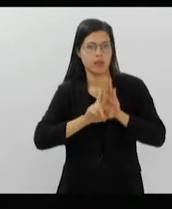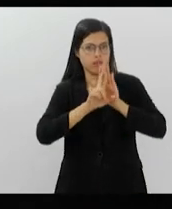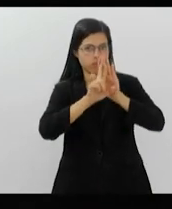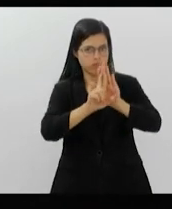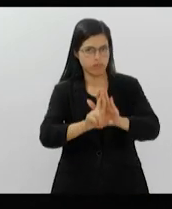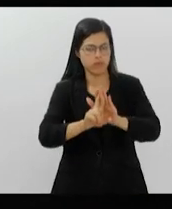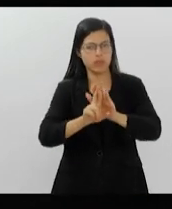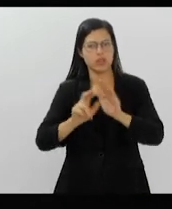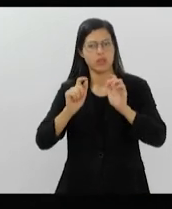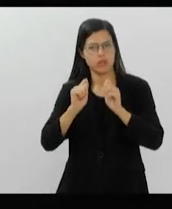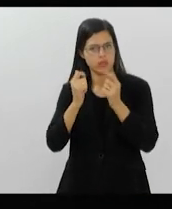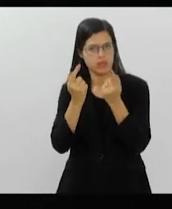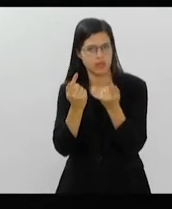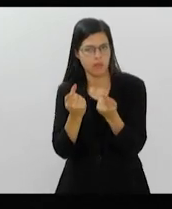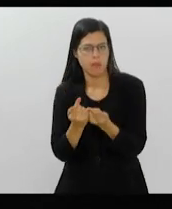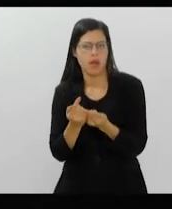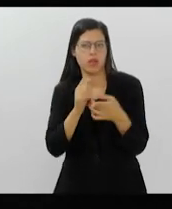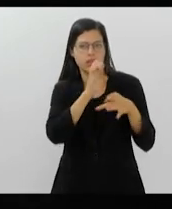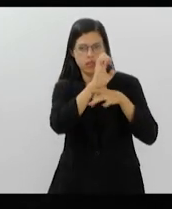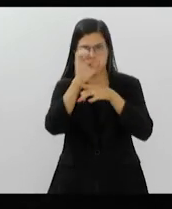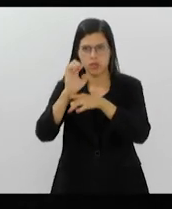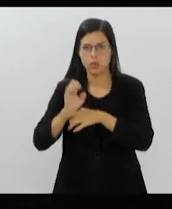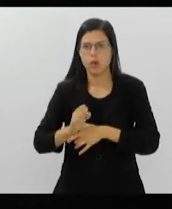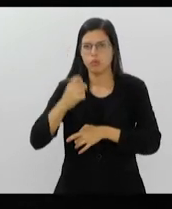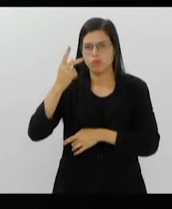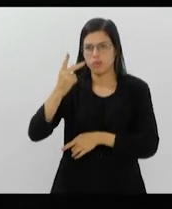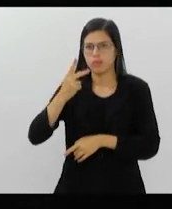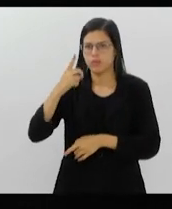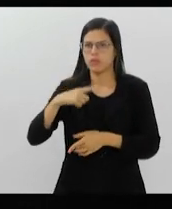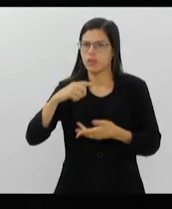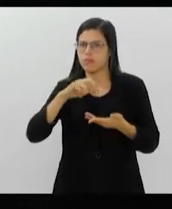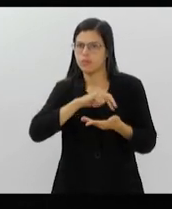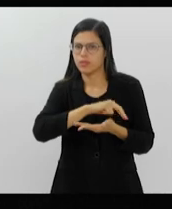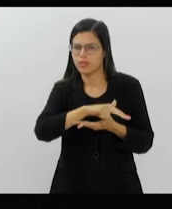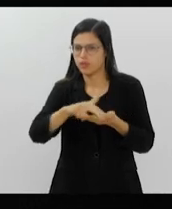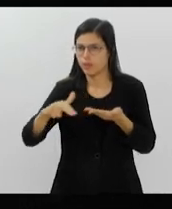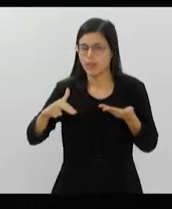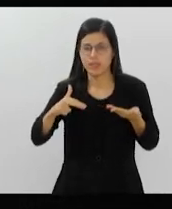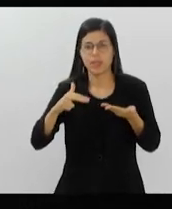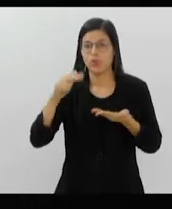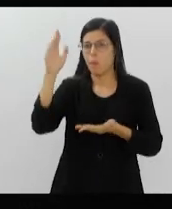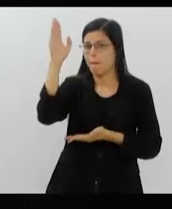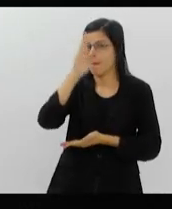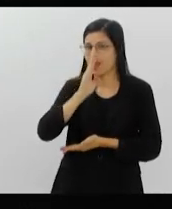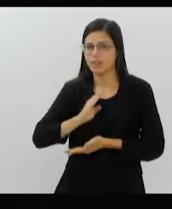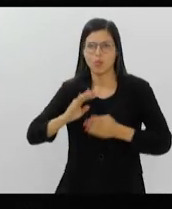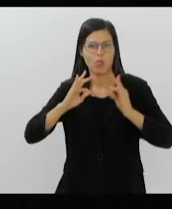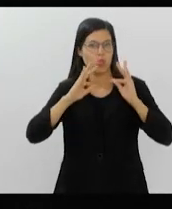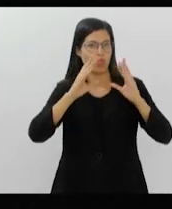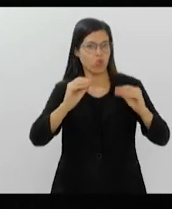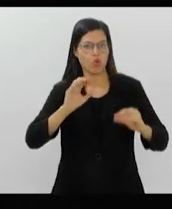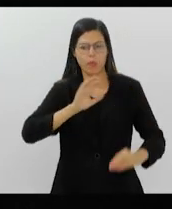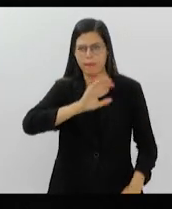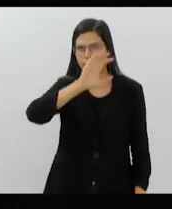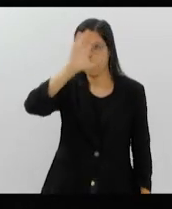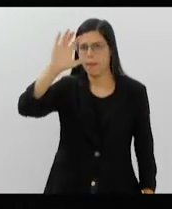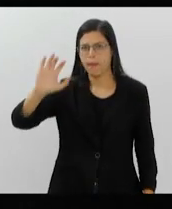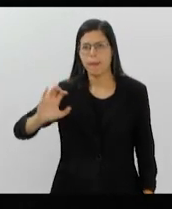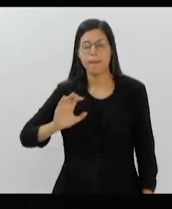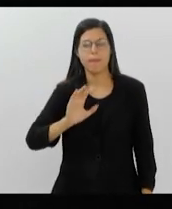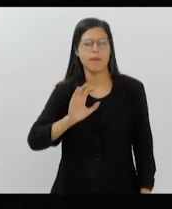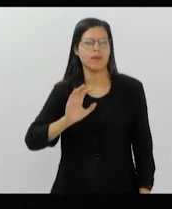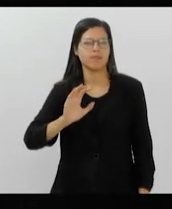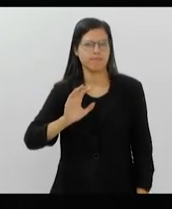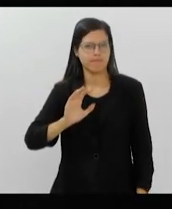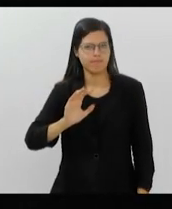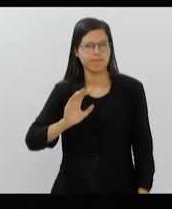parlamentares estaduais, tem a sua diversidade, do Oiapoque ao Chuí, de todas as regiões brasileiras. Estamos